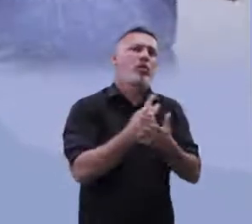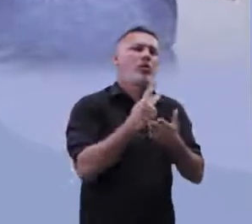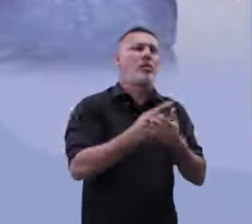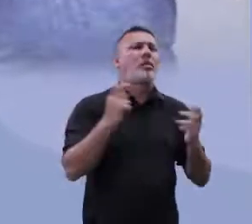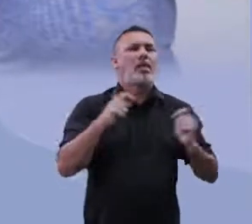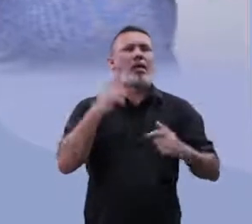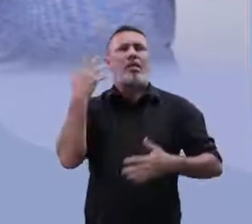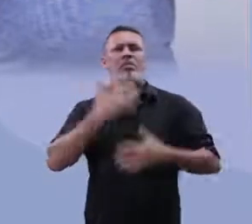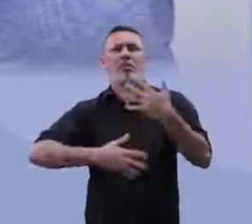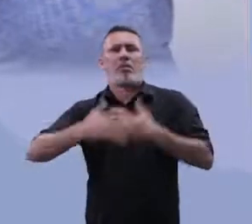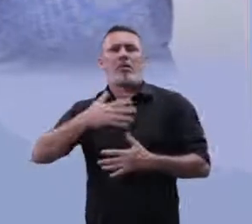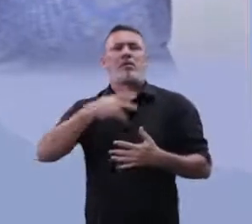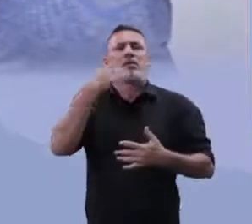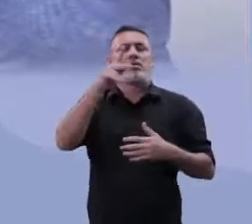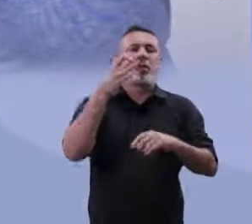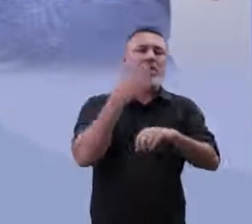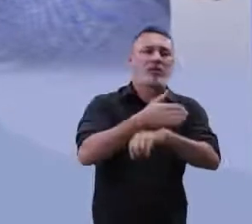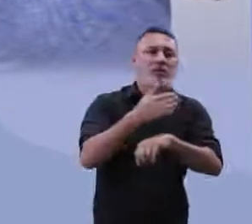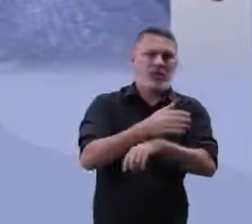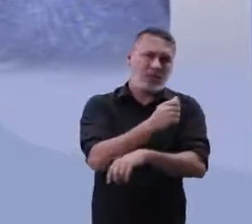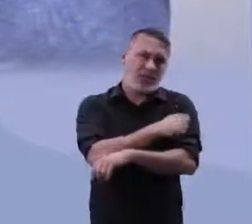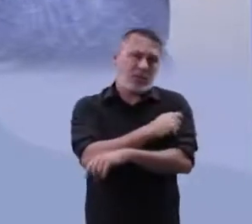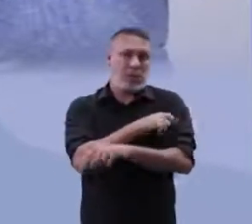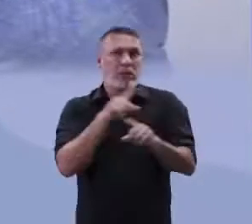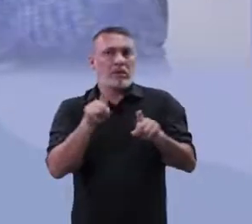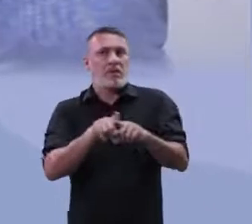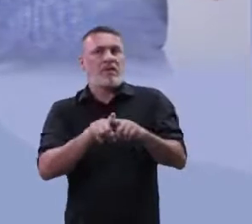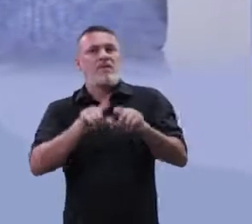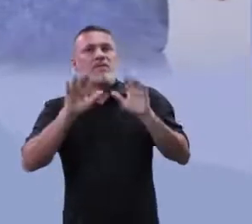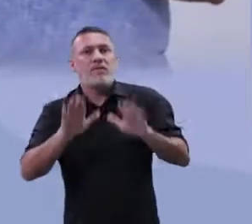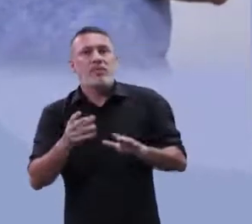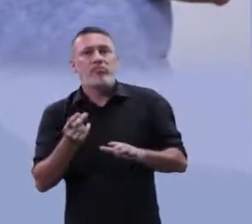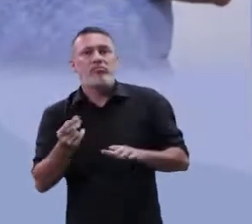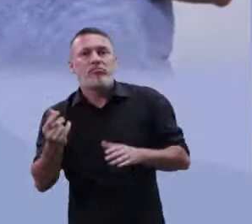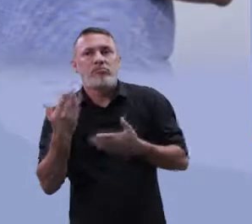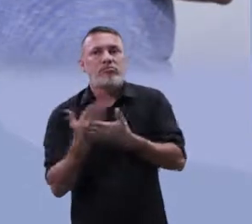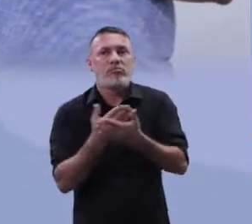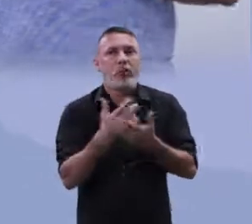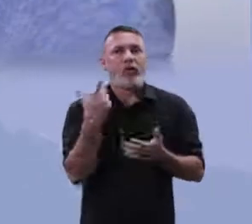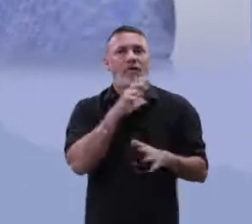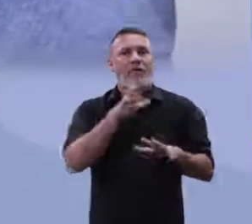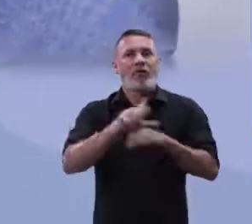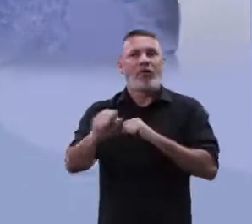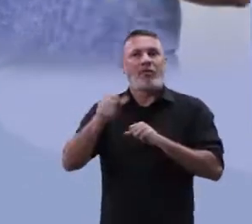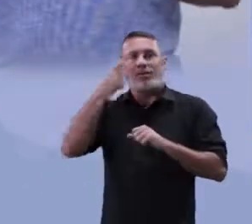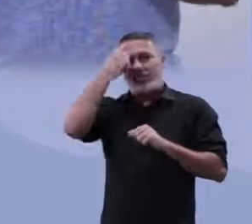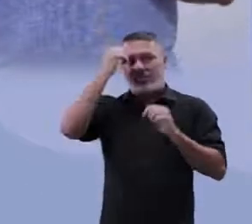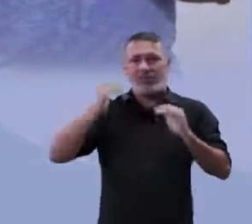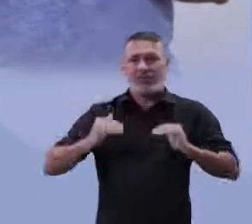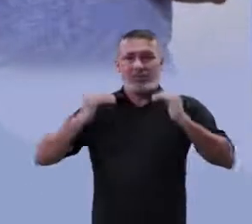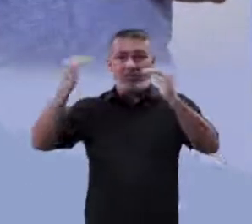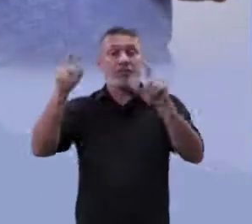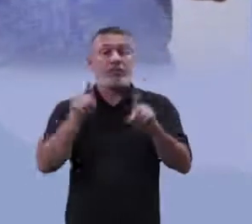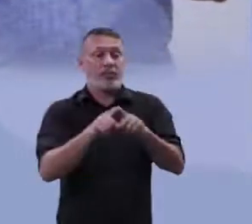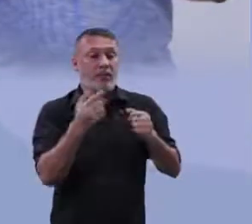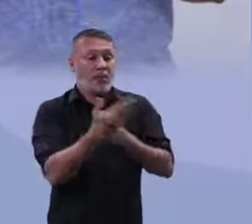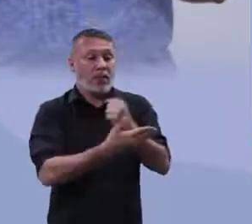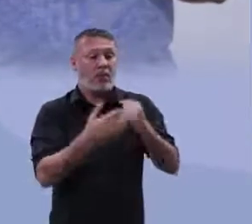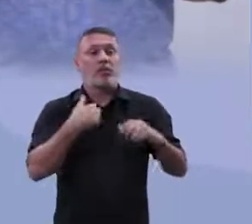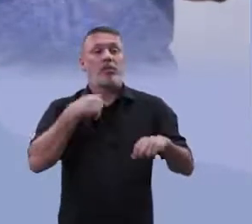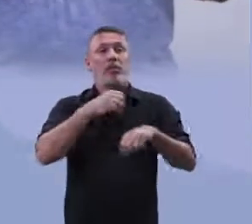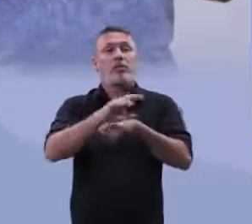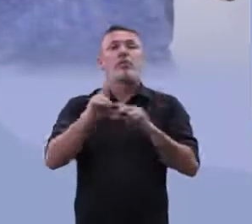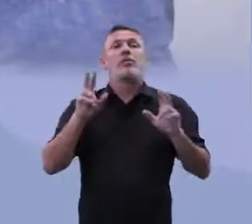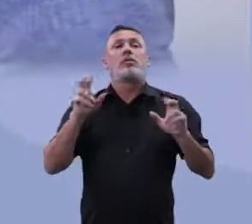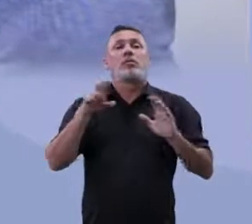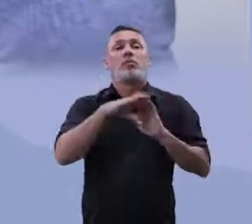podem atrapalhar o acesso, né? Ou a permanência na educação do ensino superior. Basicamente, vamos falar um pouquinho sobre o programa